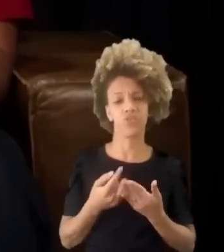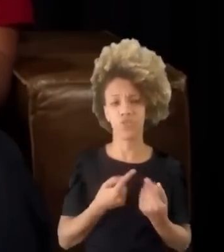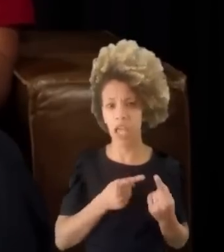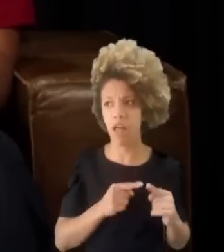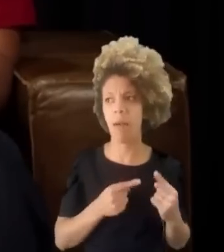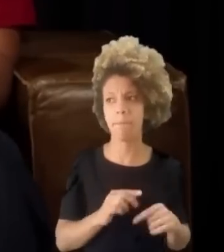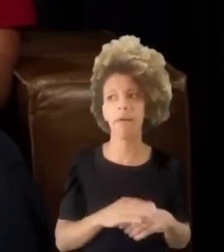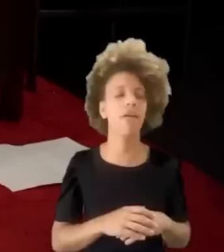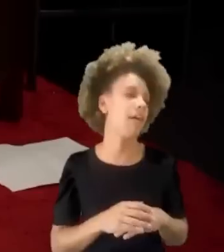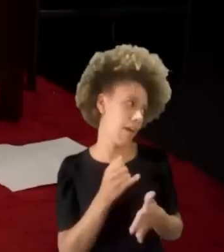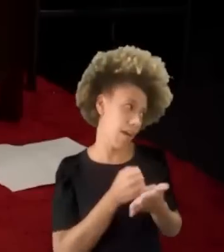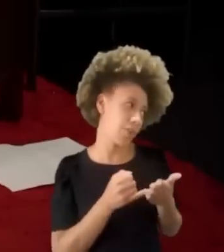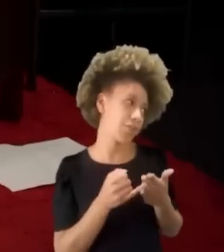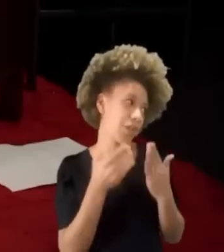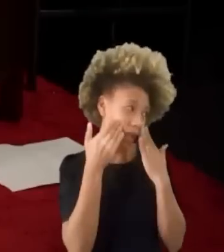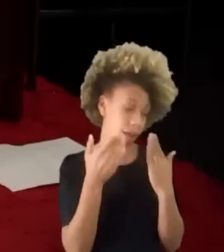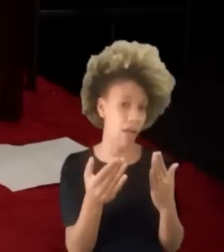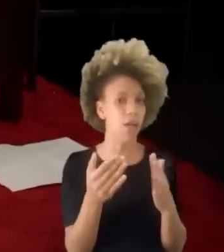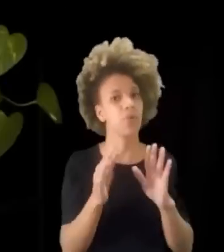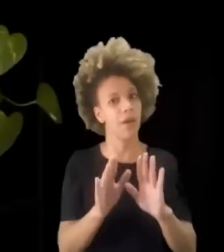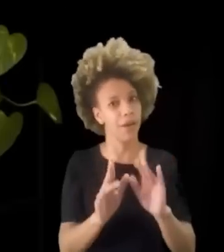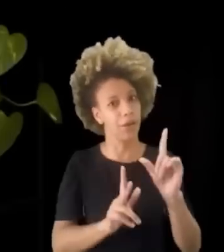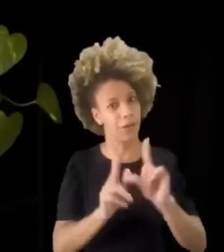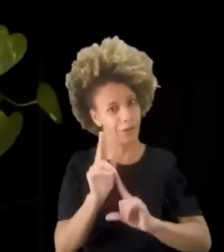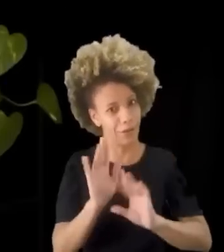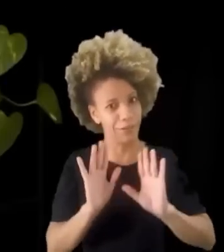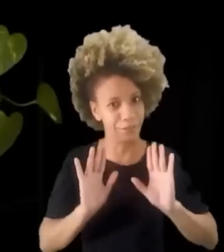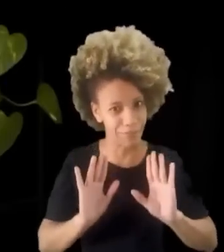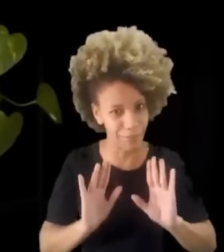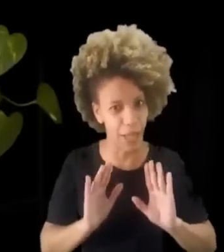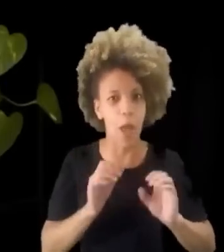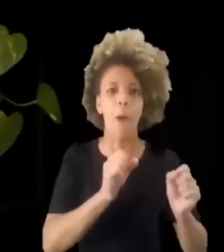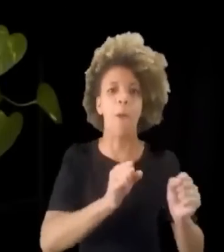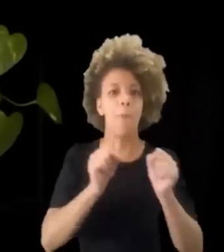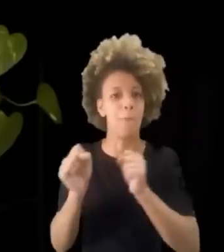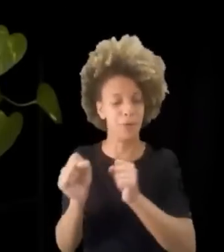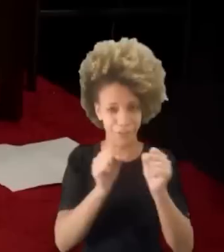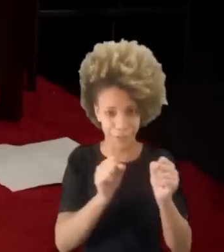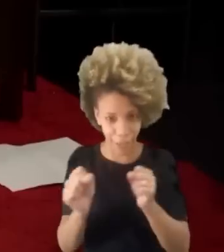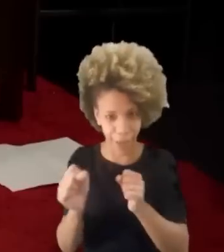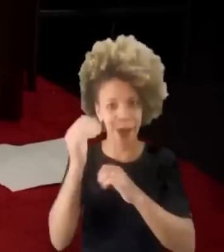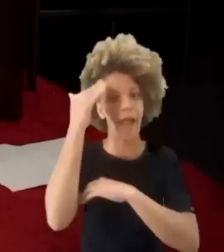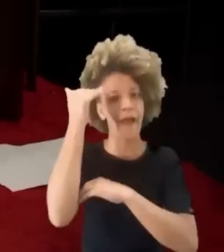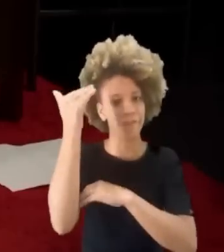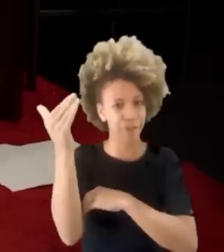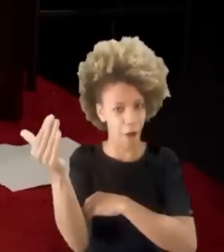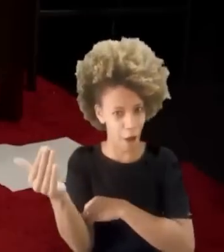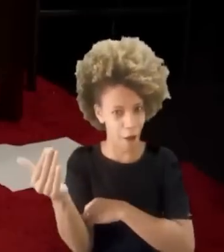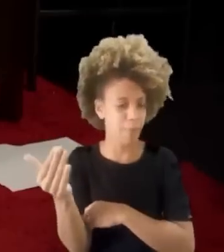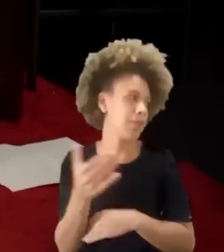questionar cocaína cocaína acaso o poder